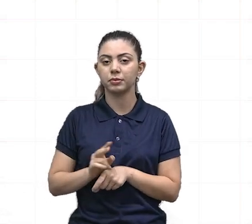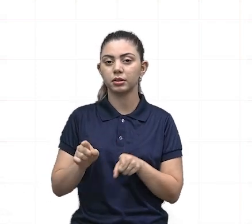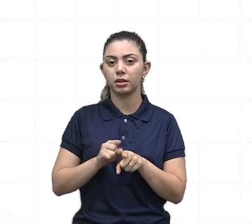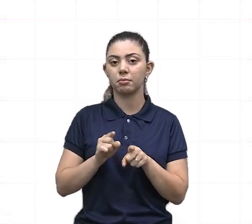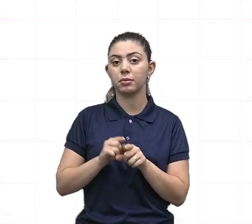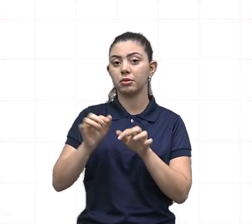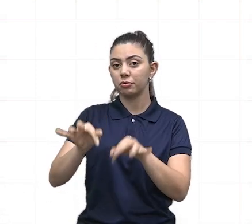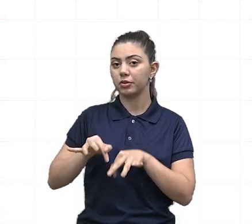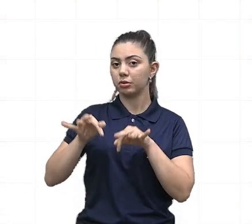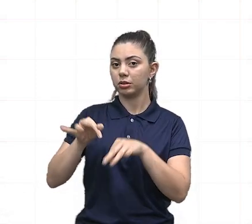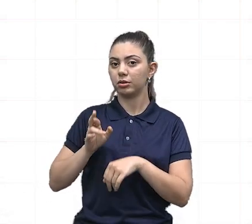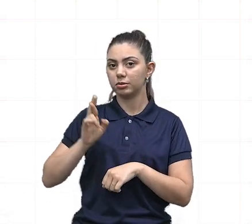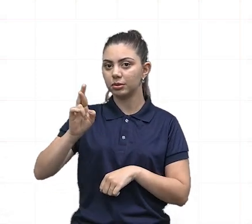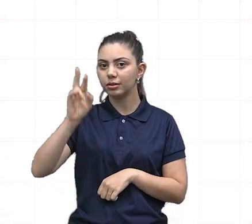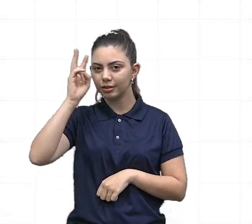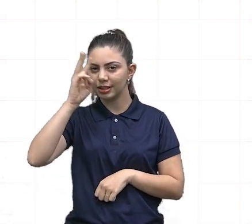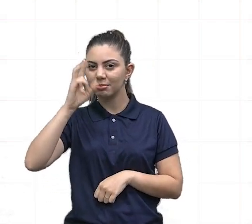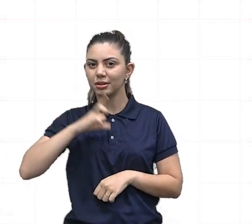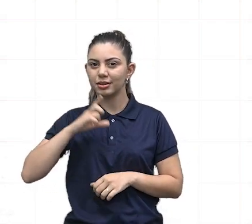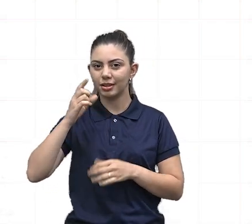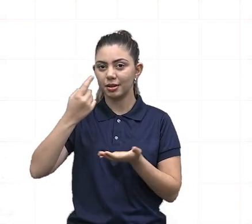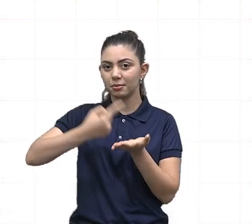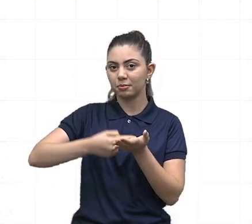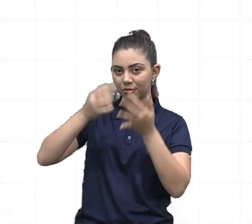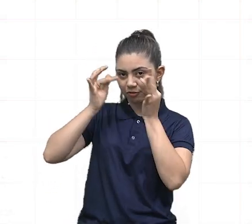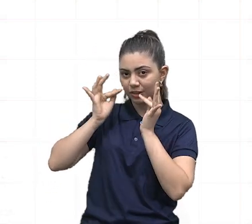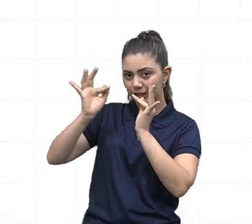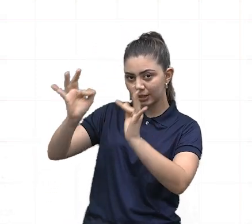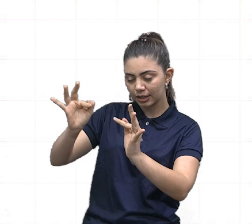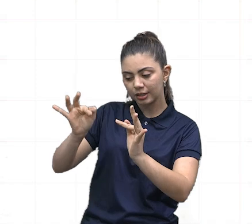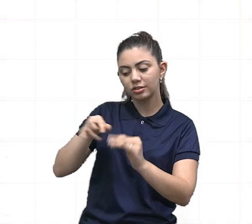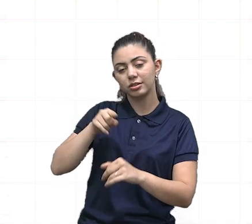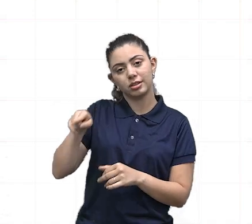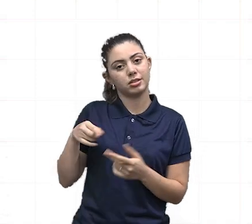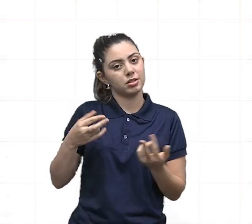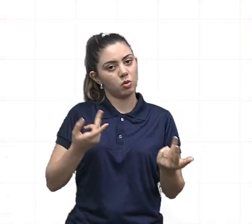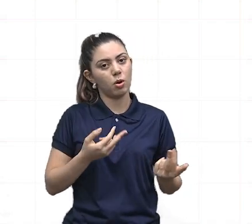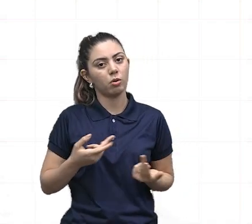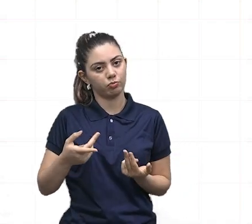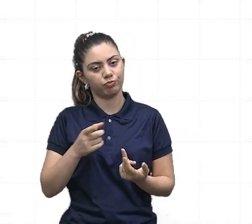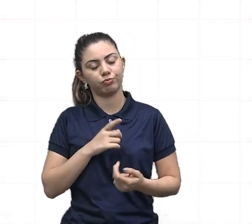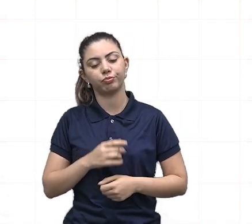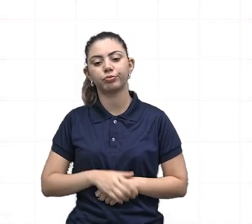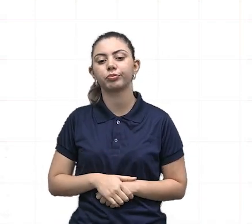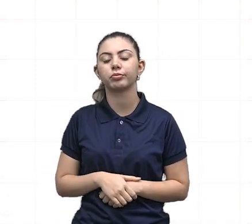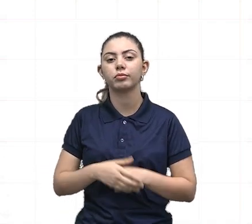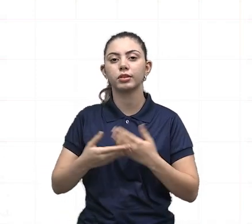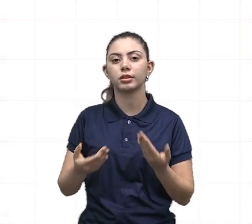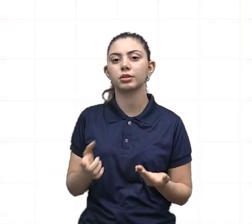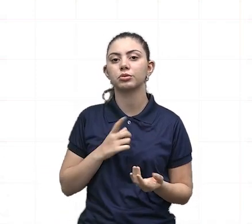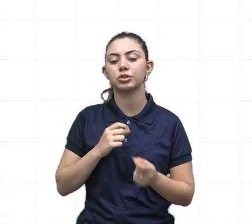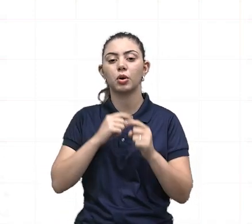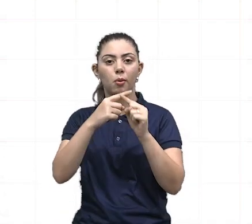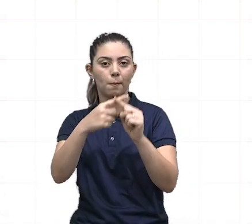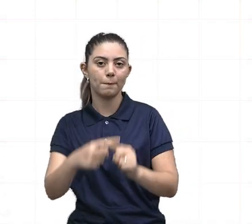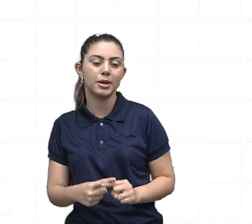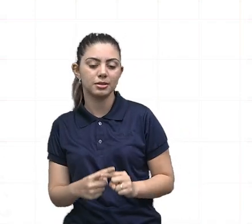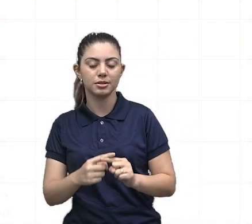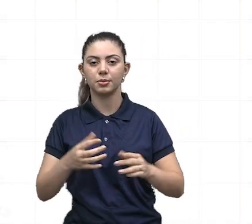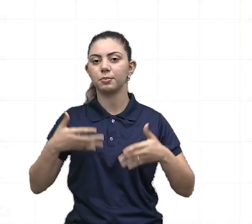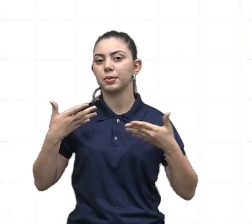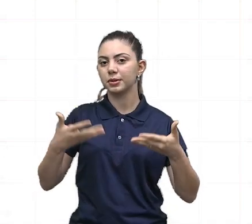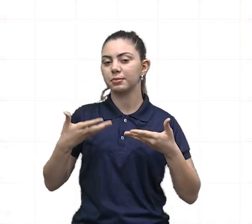feudal. Lembra lá do juramento de fidelidade? Eles também têm. Tá? Faziam torneios para a sua própria